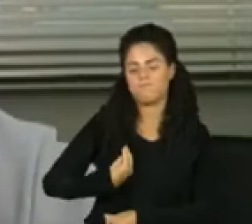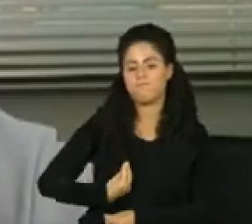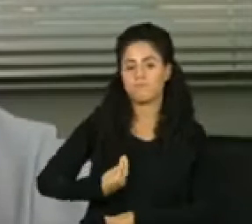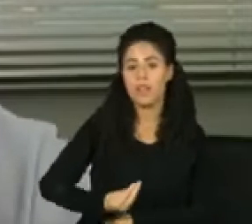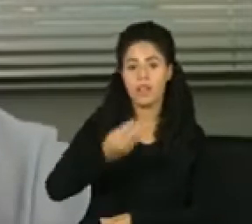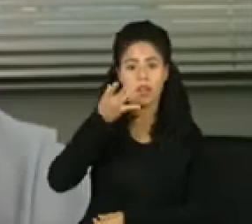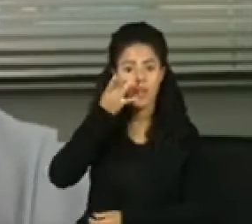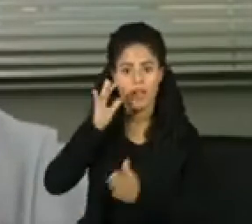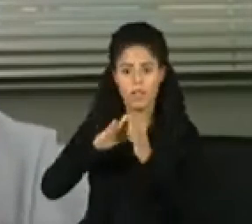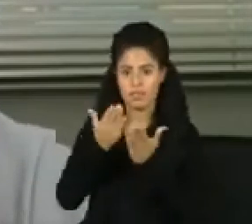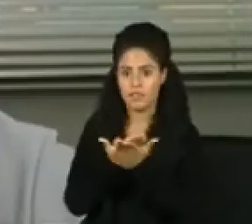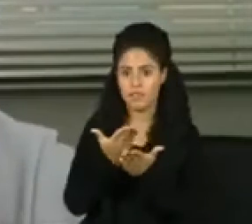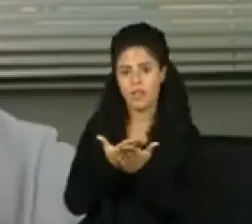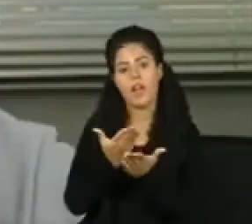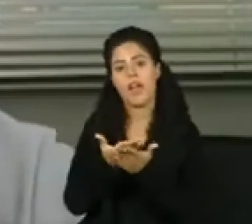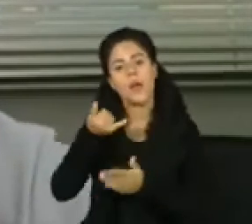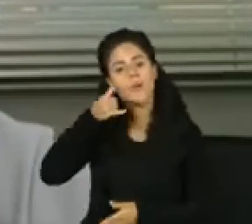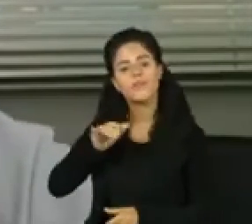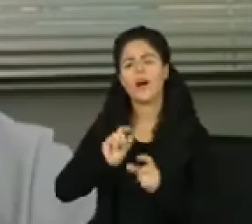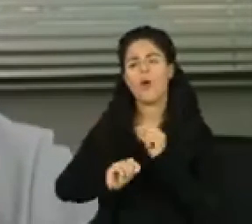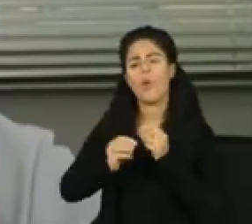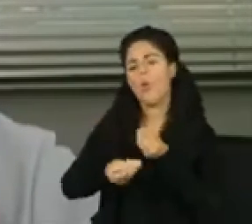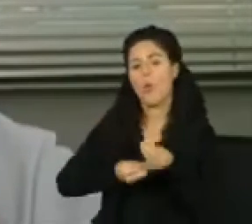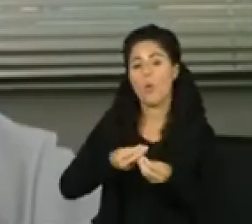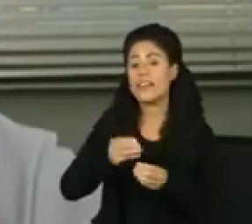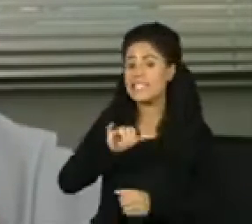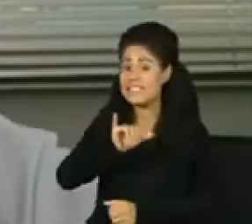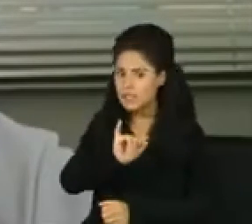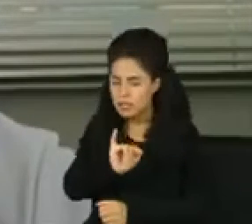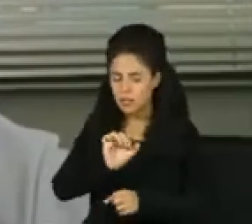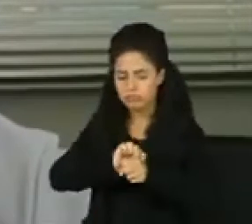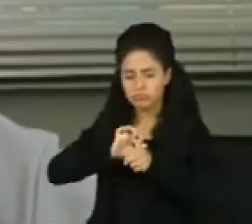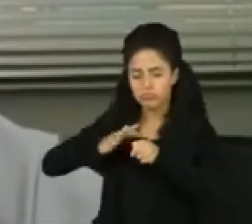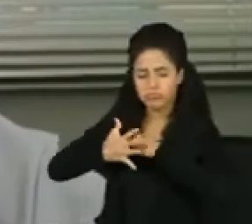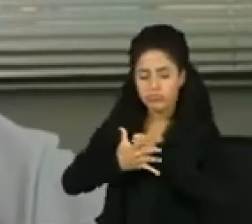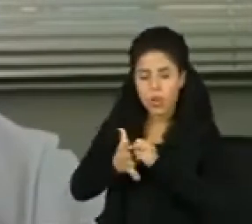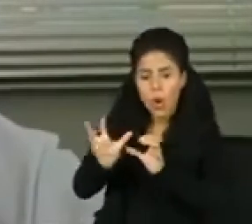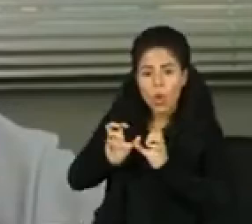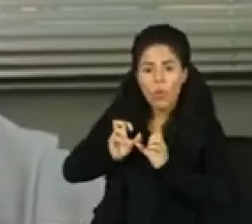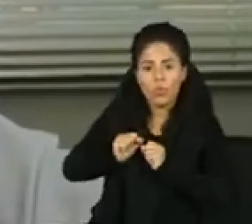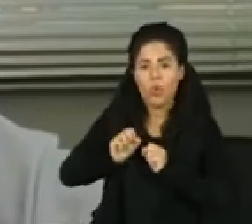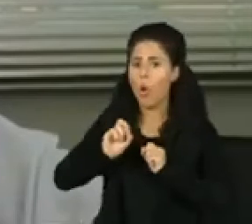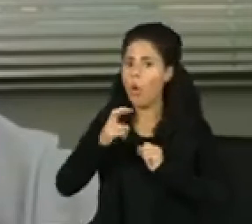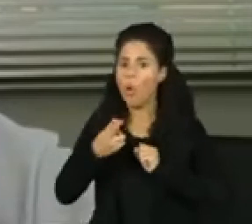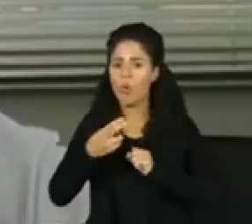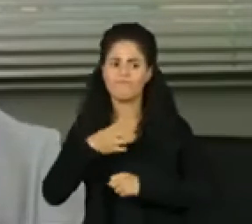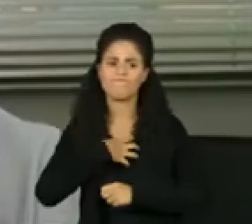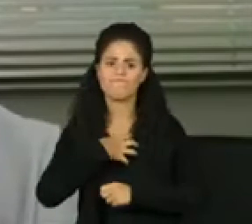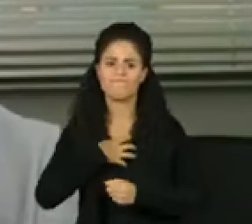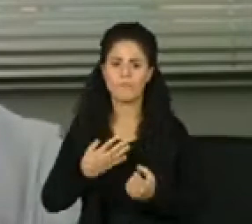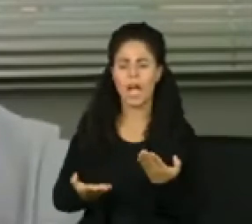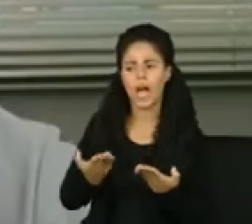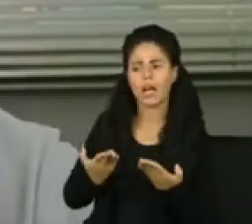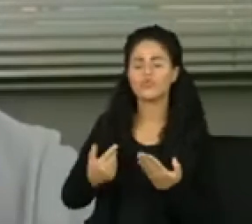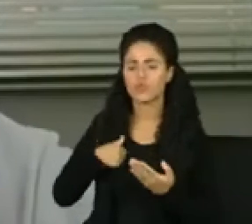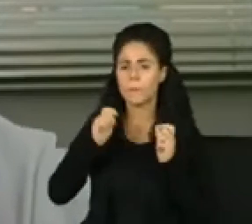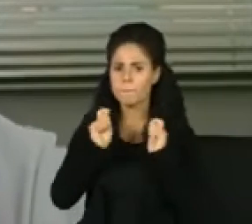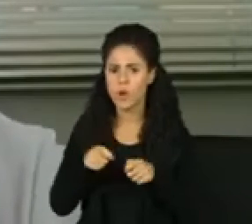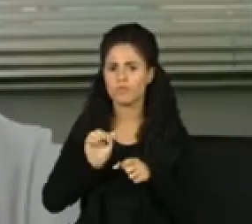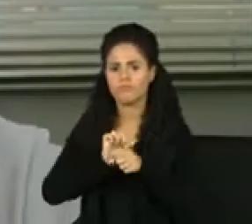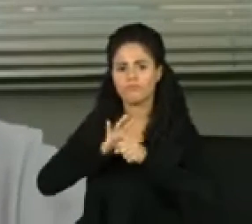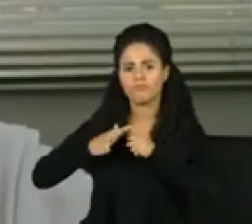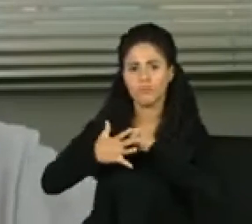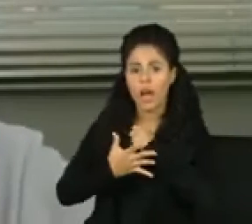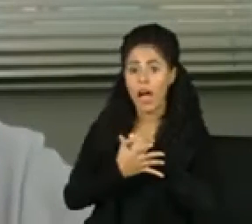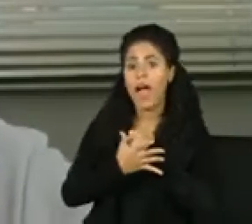escola deve ser suspensa. Se tem alguém com Covid ou alguém suspeito de Covid em casa, é lógico que